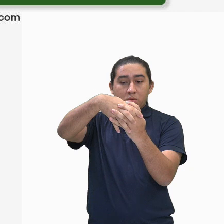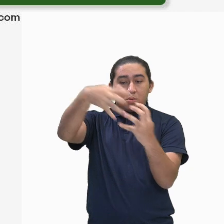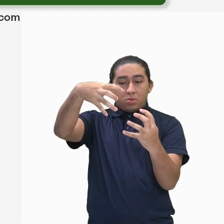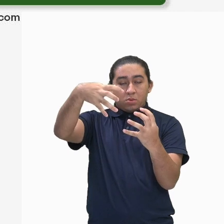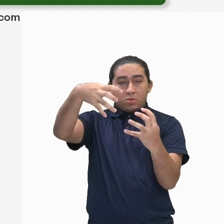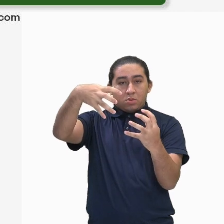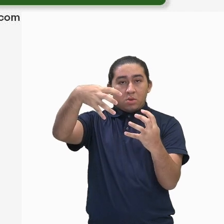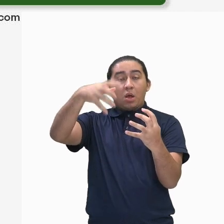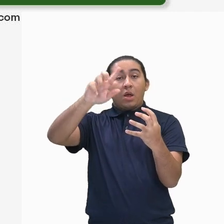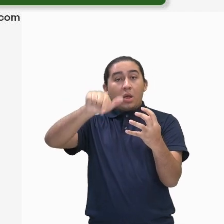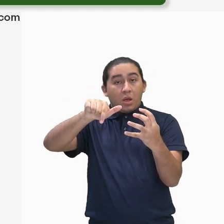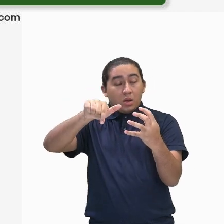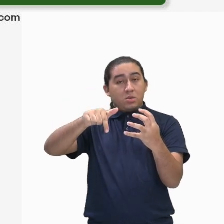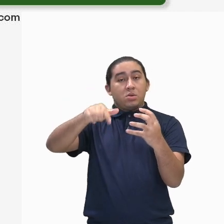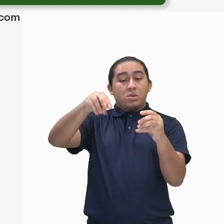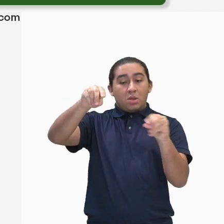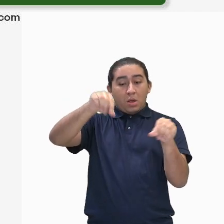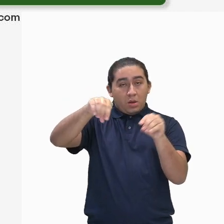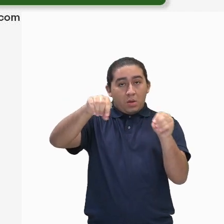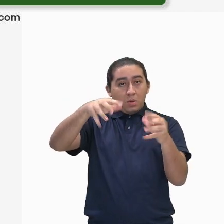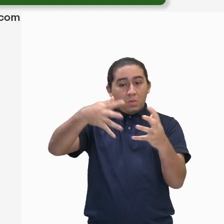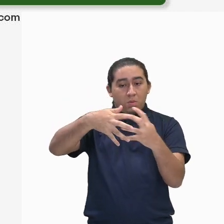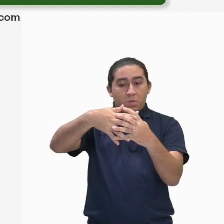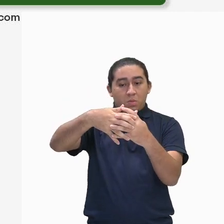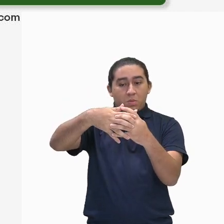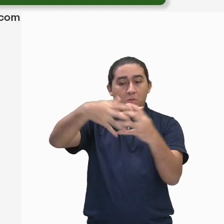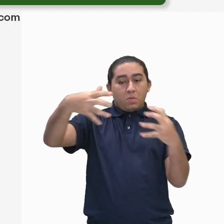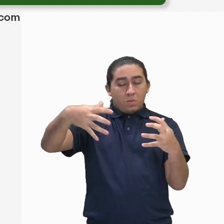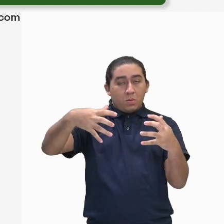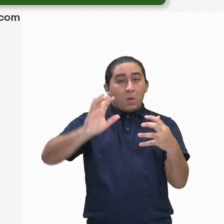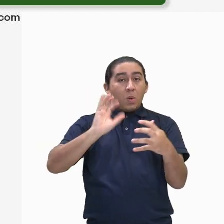essa formação aí, ela ocorreu na era